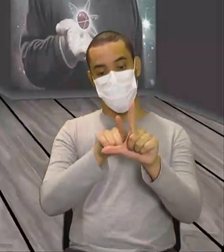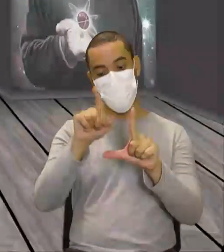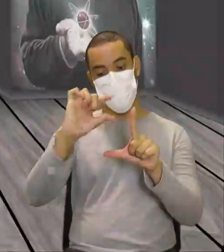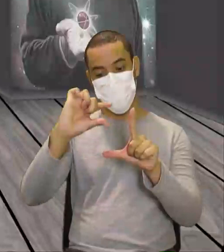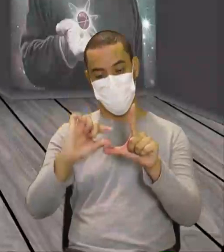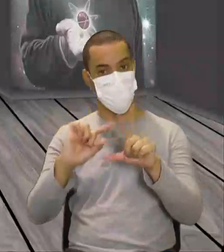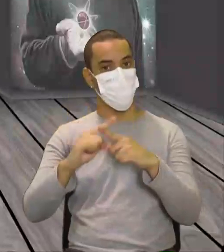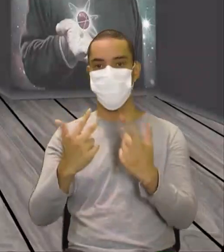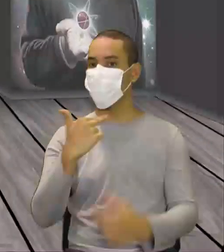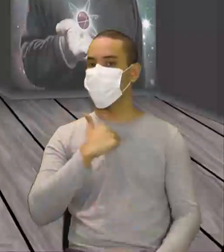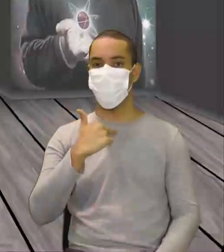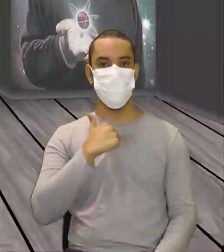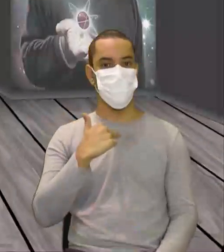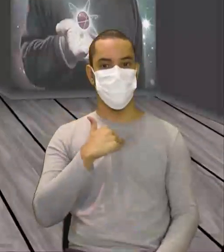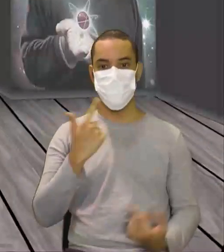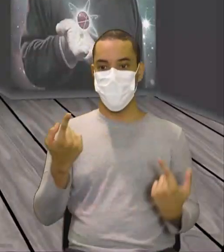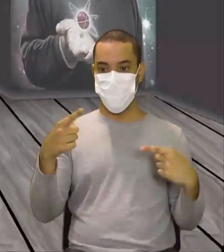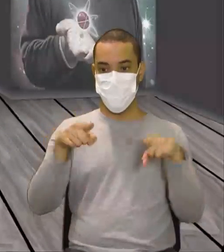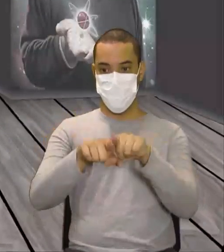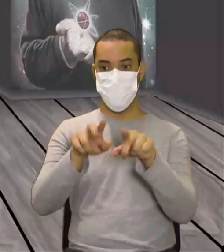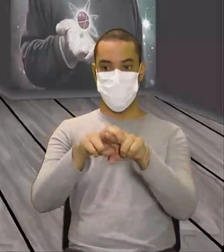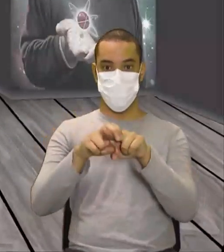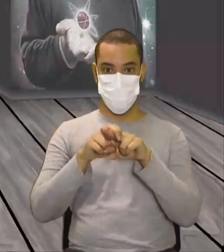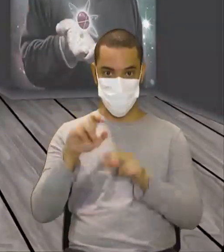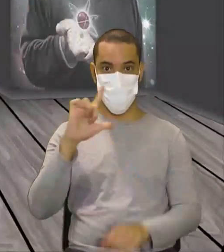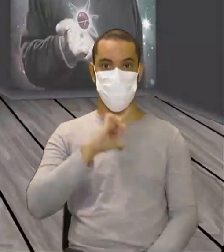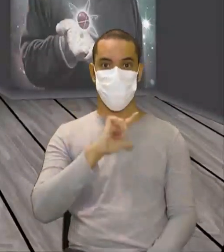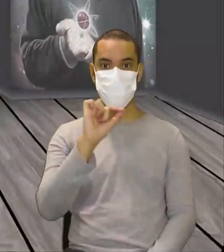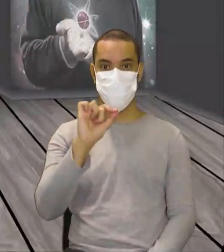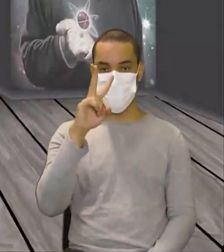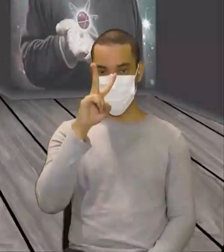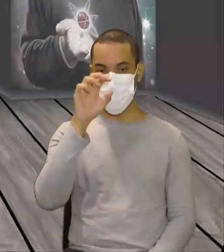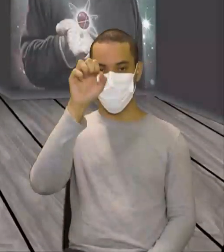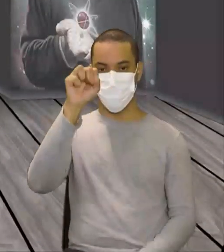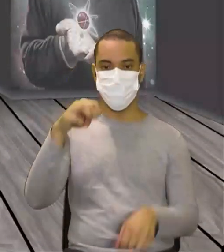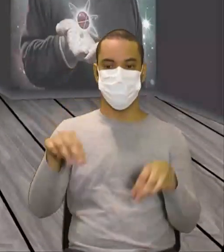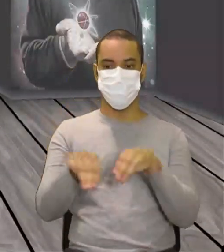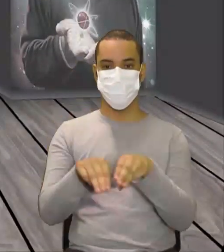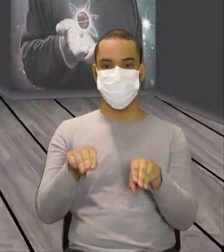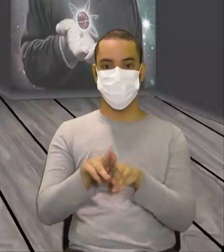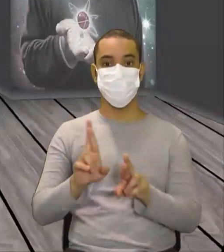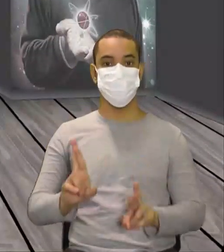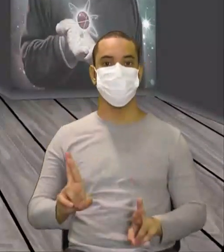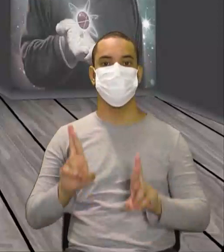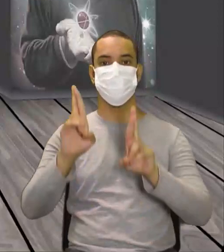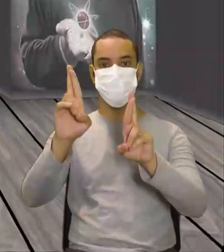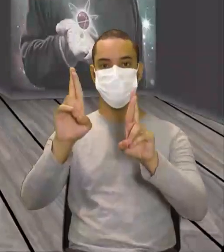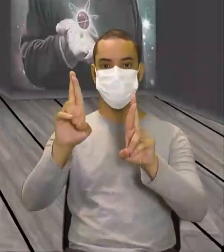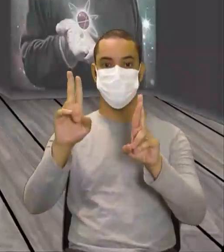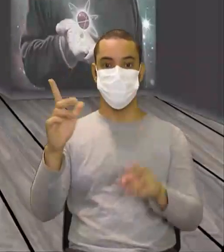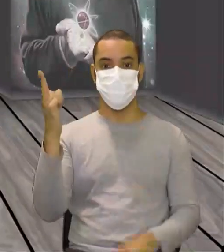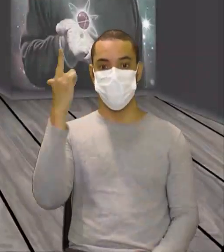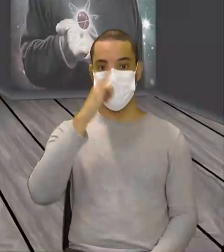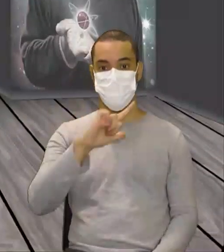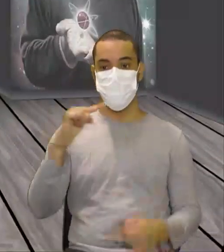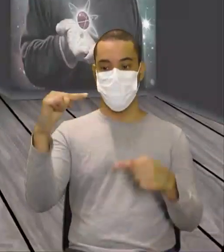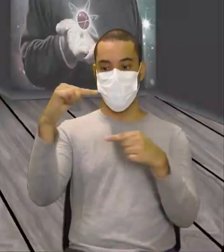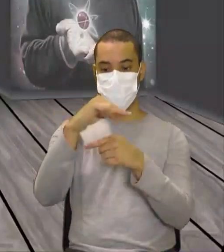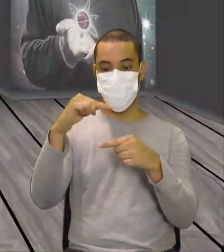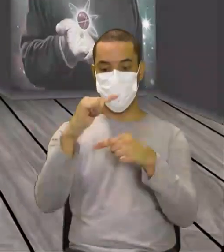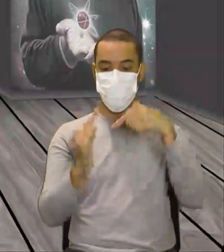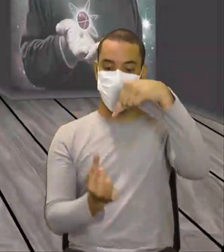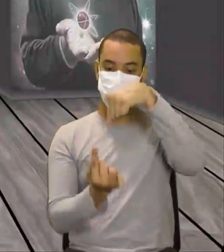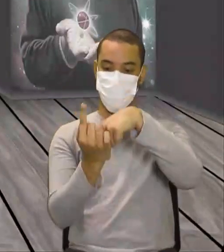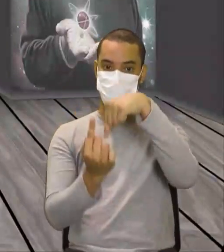ser paralelo. Aí acaba gerando essa força magnética que é responsável por polarizar o quê? A barra, né? Então ela